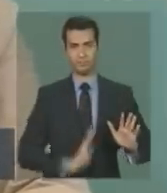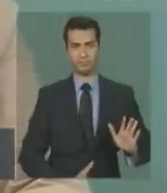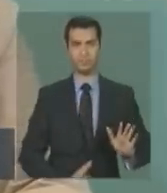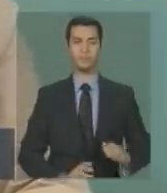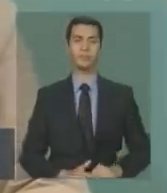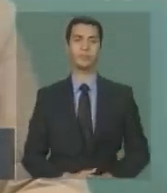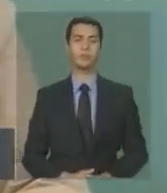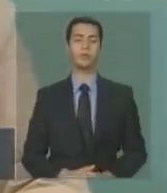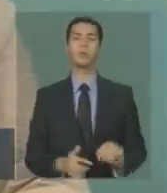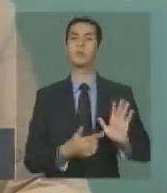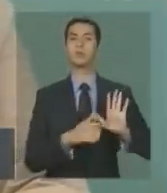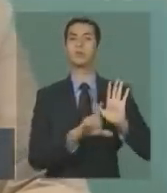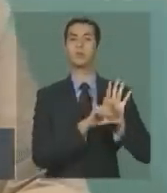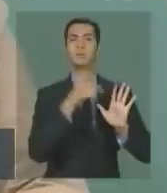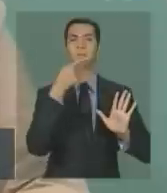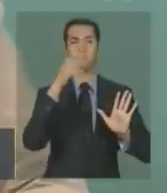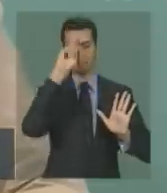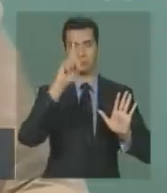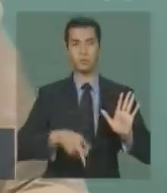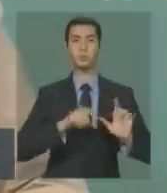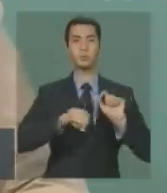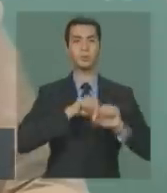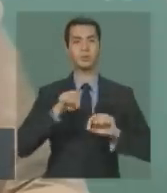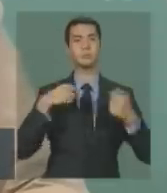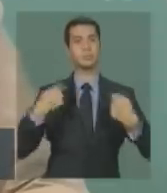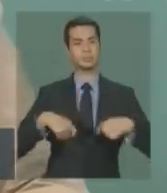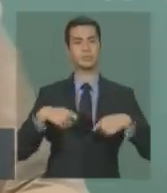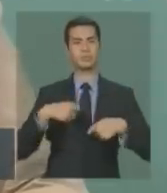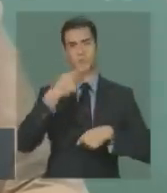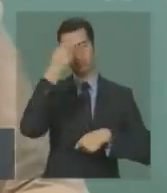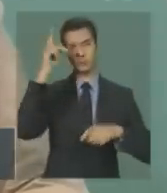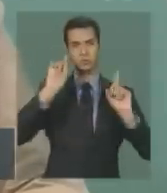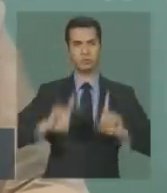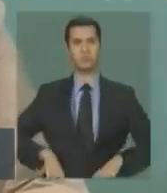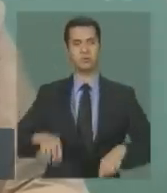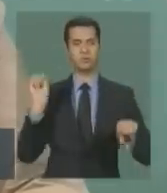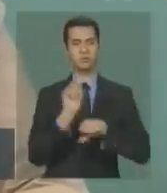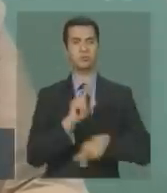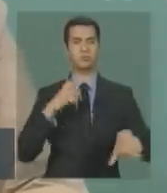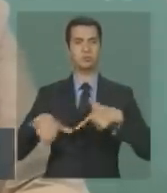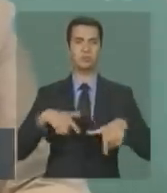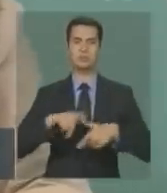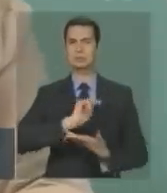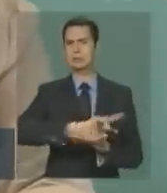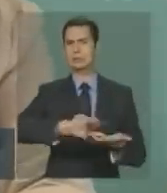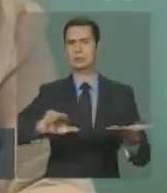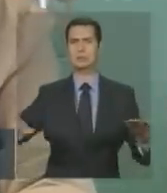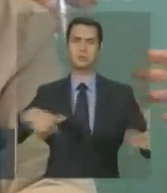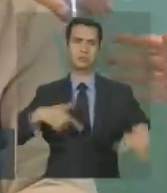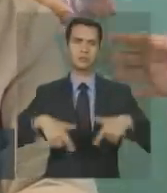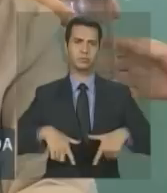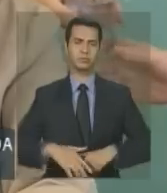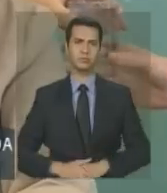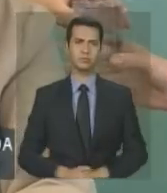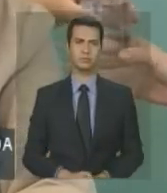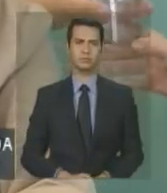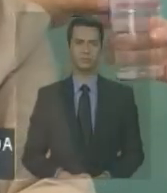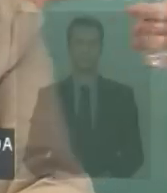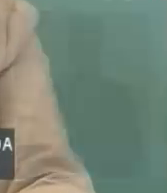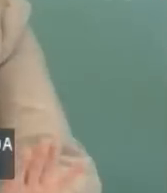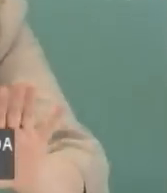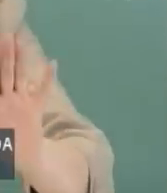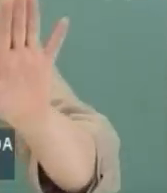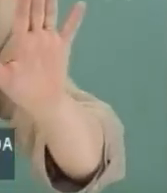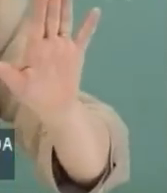tempo que determina a empregabilidade das pessoas com deficiência nas diferentes áreas eh do mundo profissional